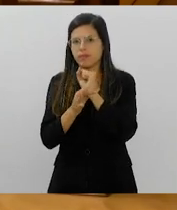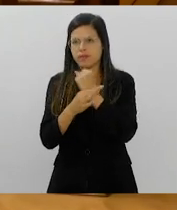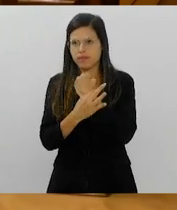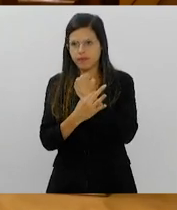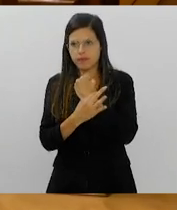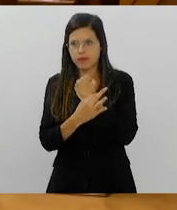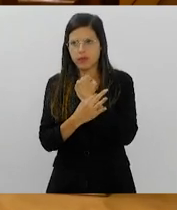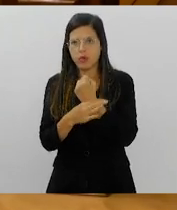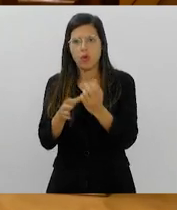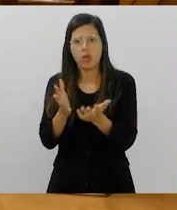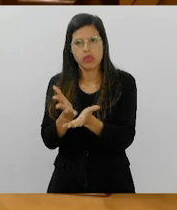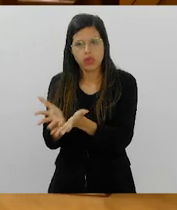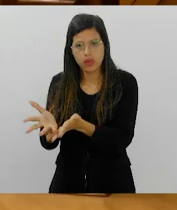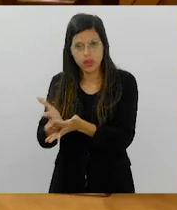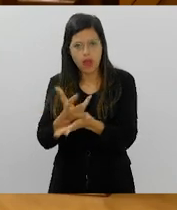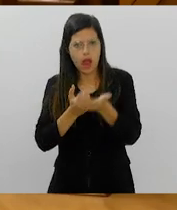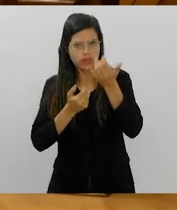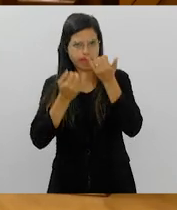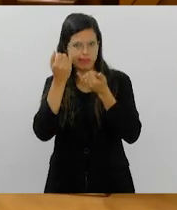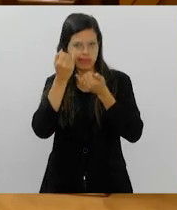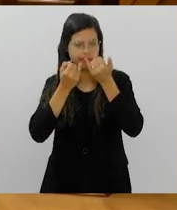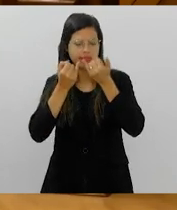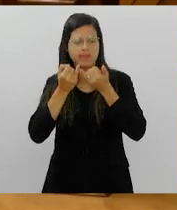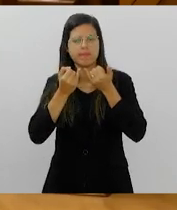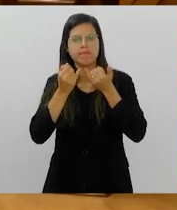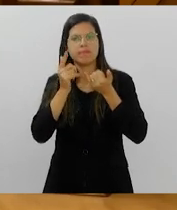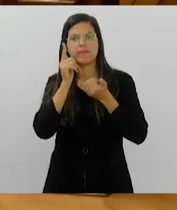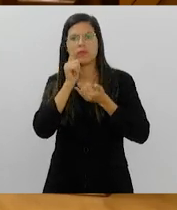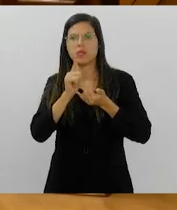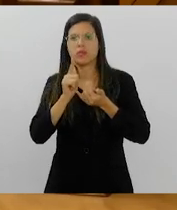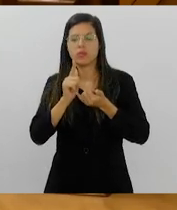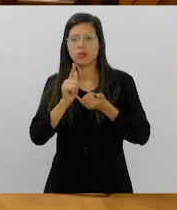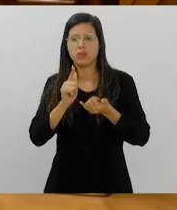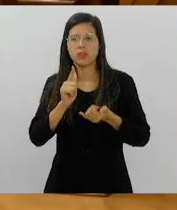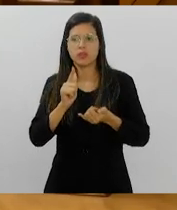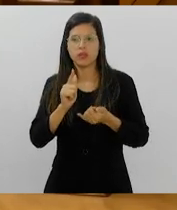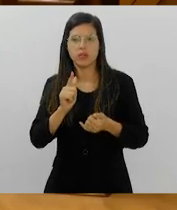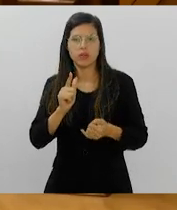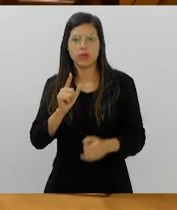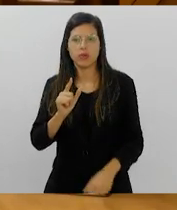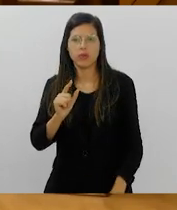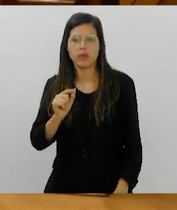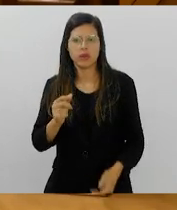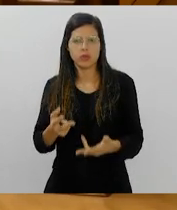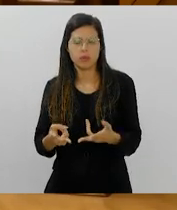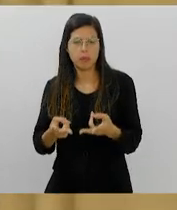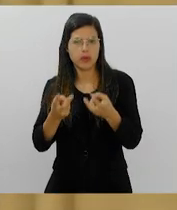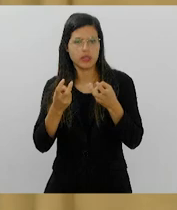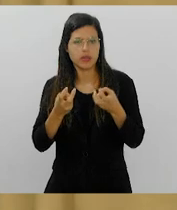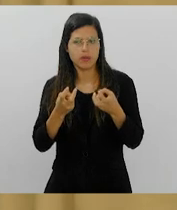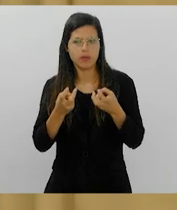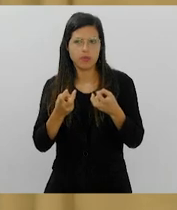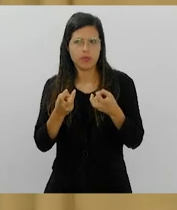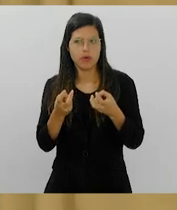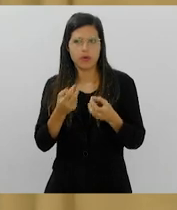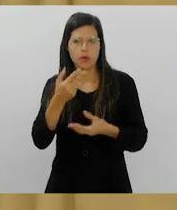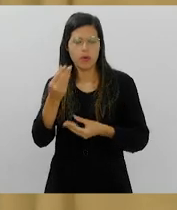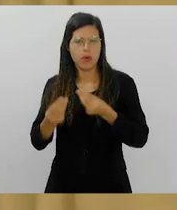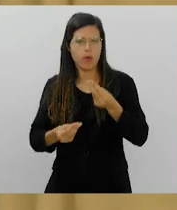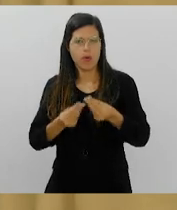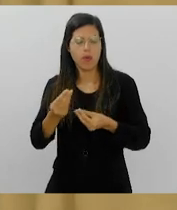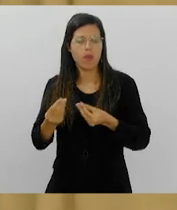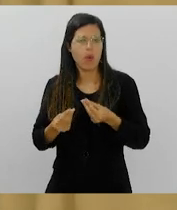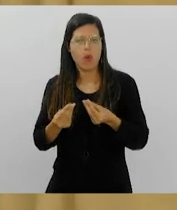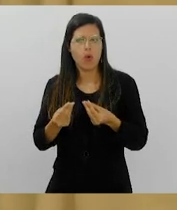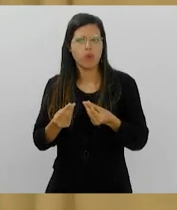os dados que a gente obteve e o que a gente observou, como esse fenômeno